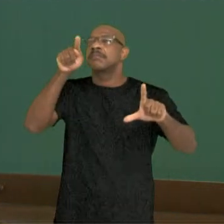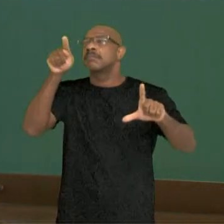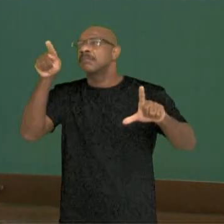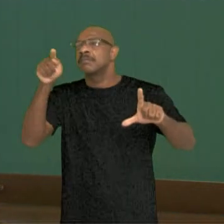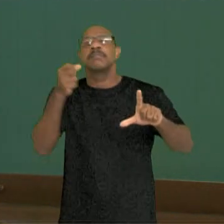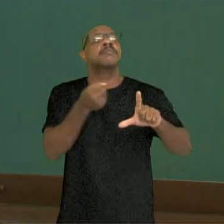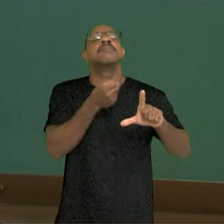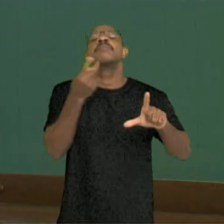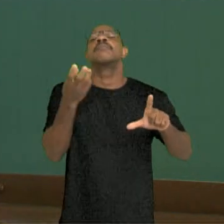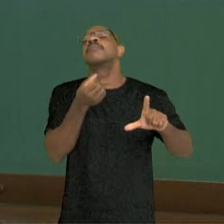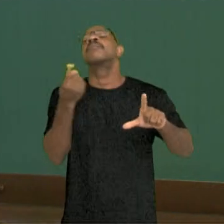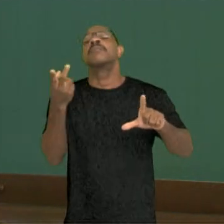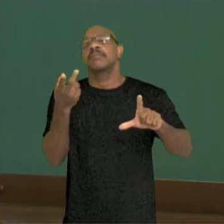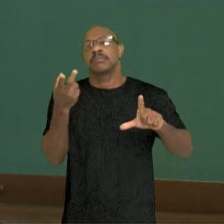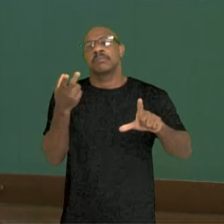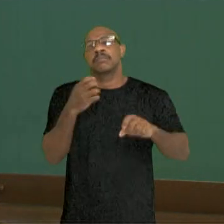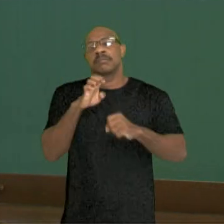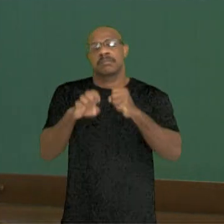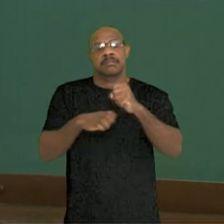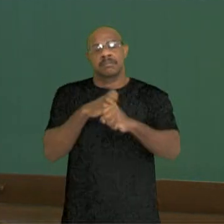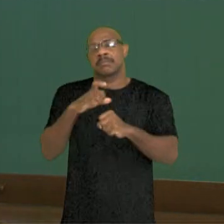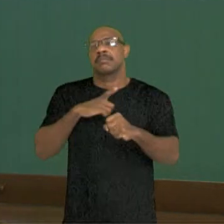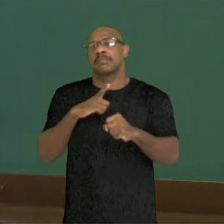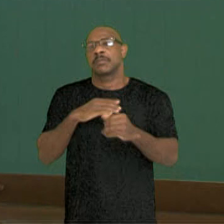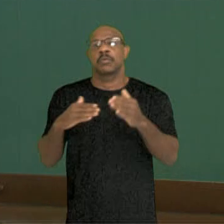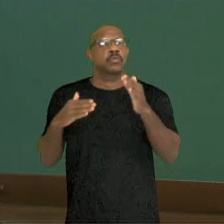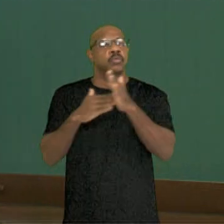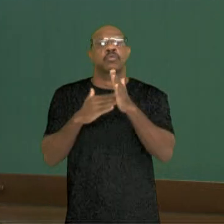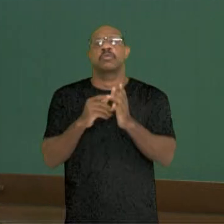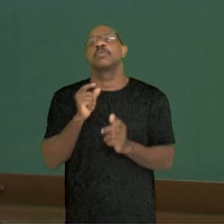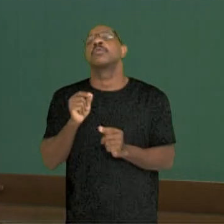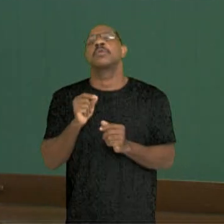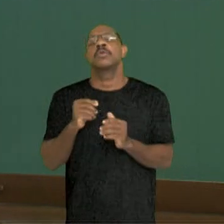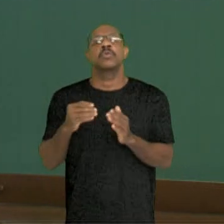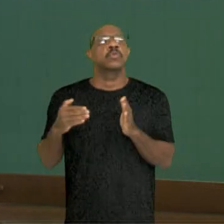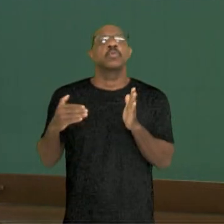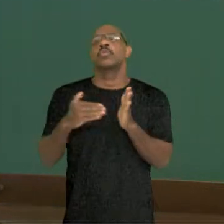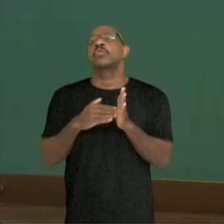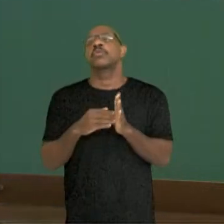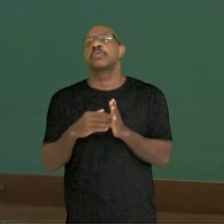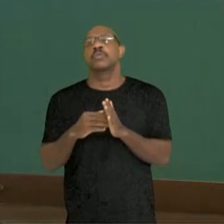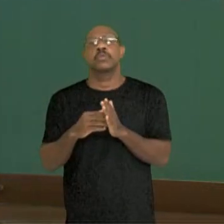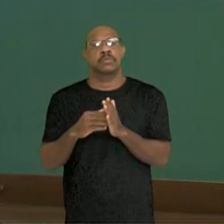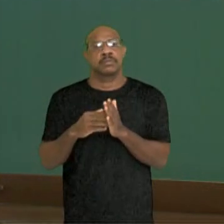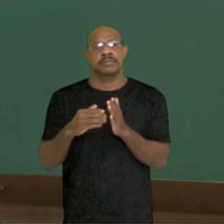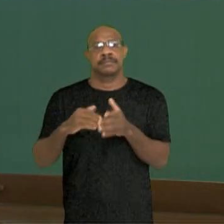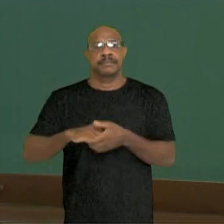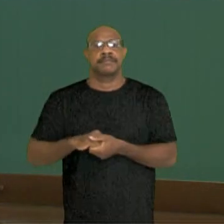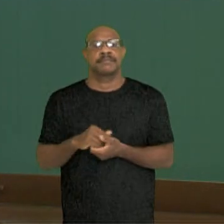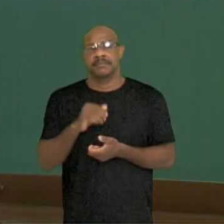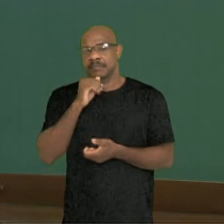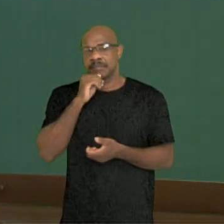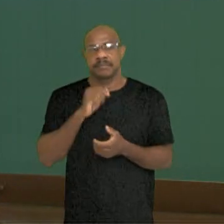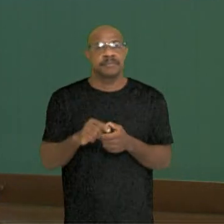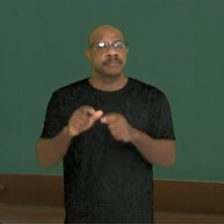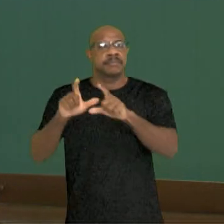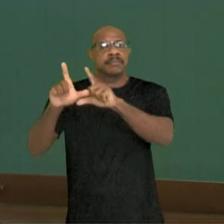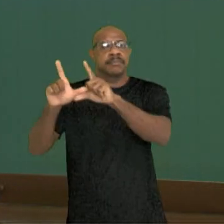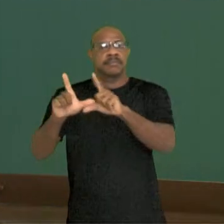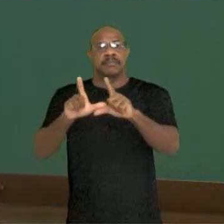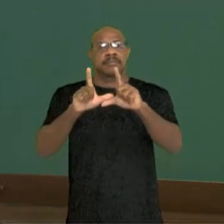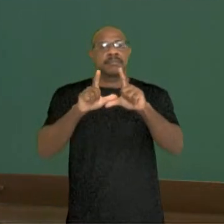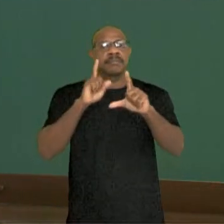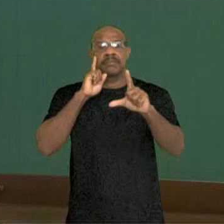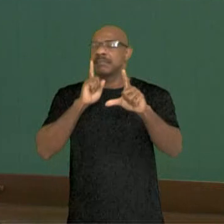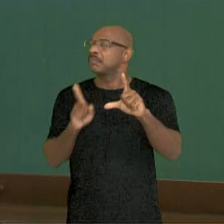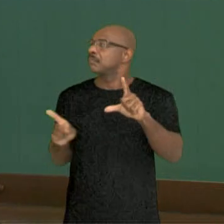tem no último nível. Professor, só para eu lembrar mais uma vez, professor, o germânio, ele vai ter quantos